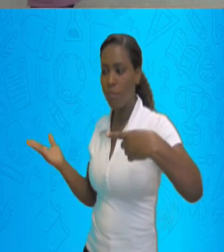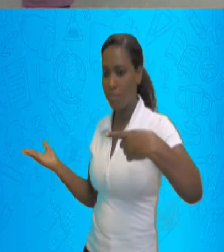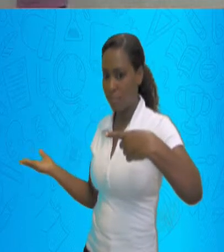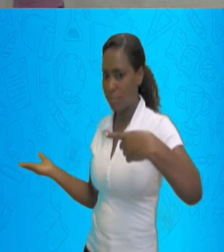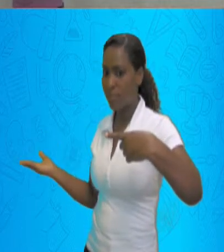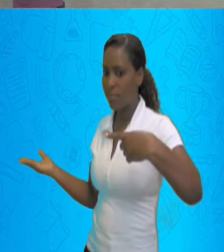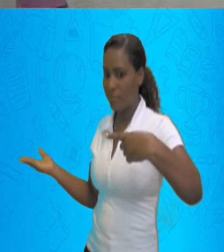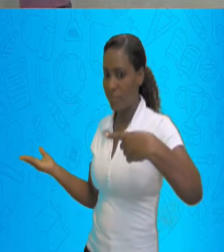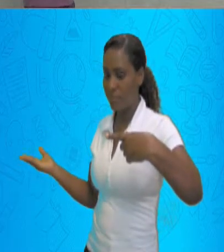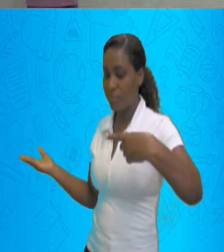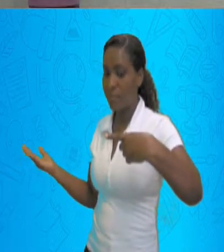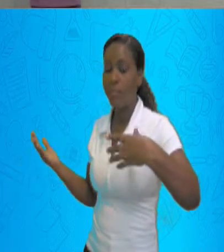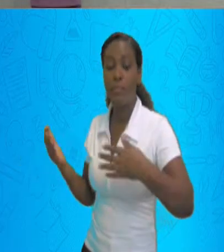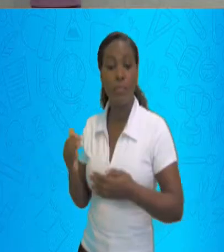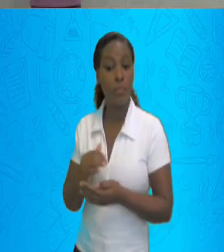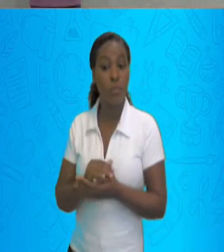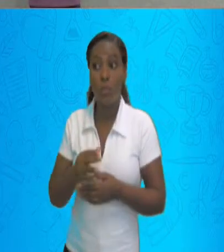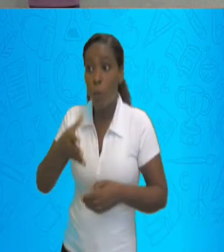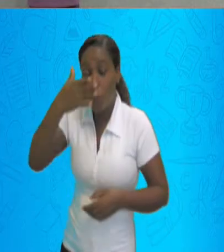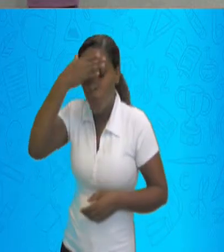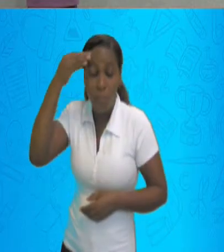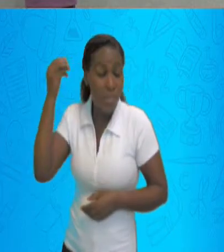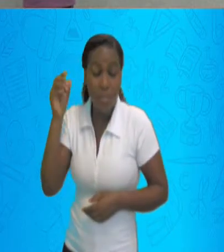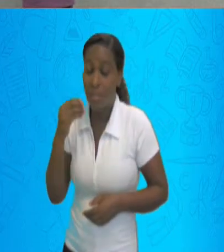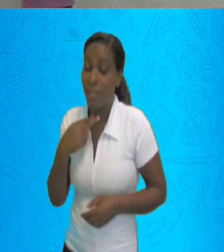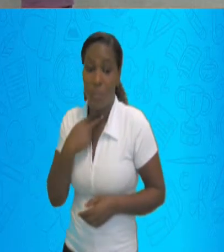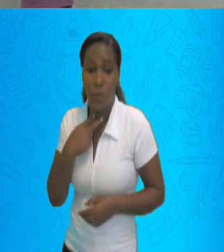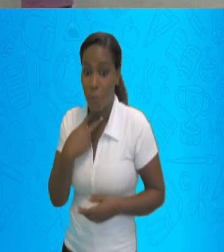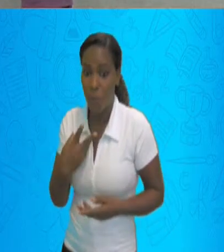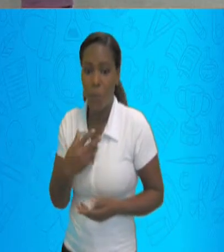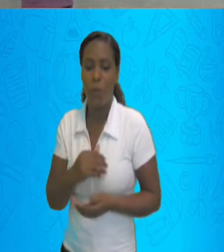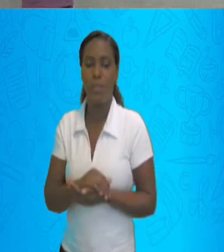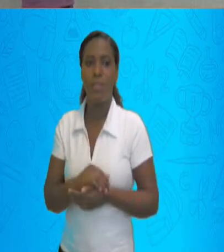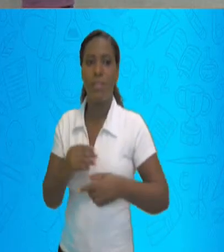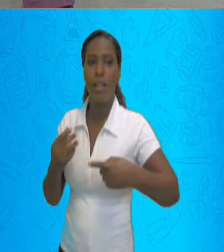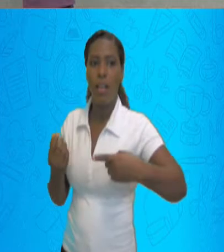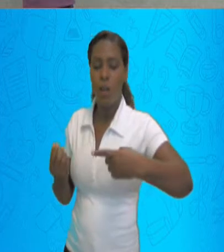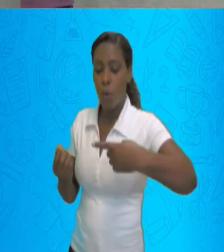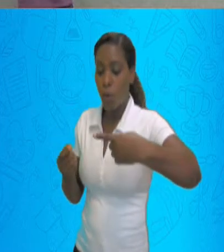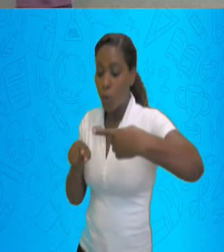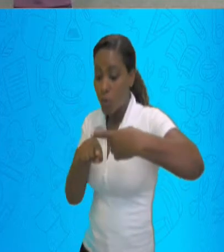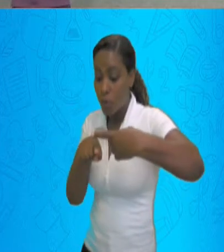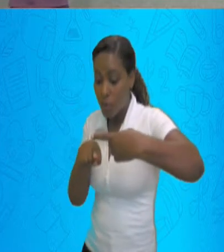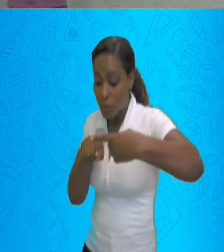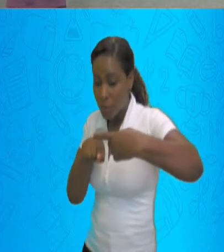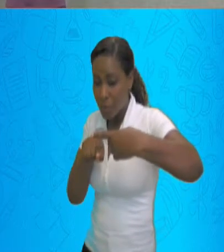denominador. Então, o denominador significa em quantas partes nossa